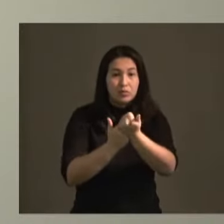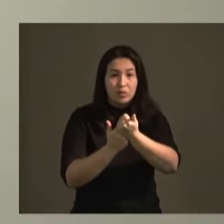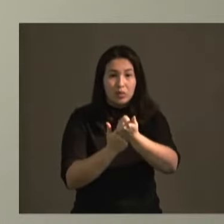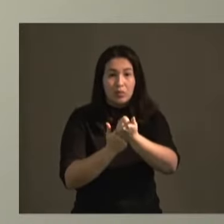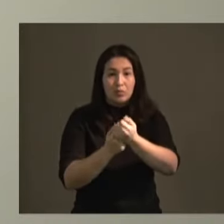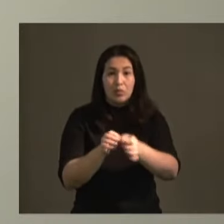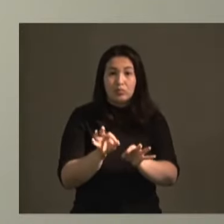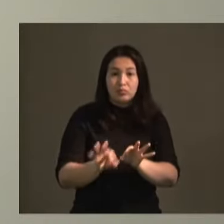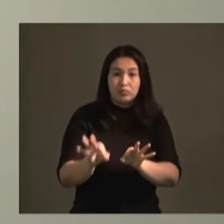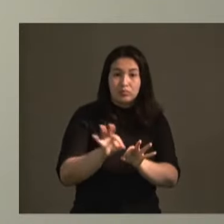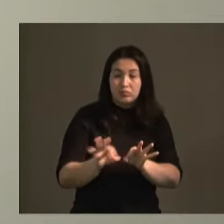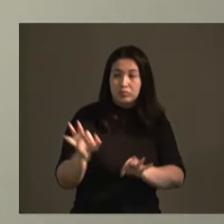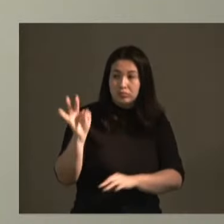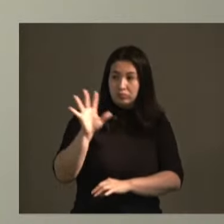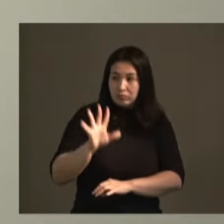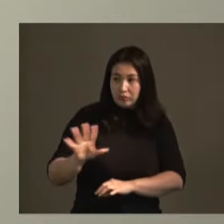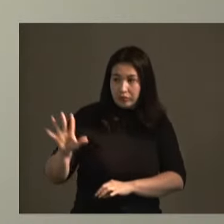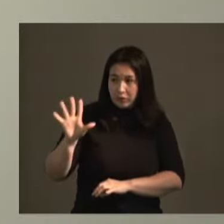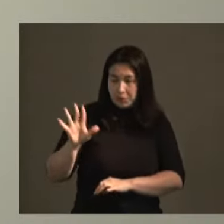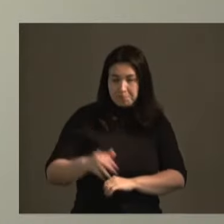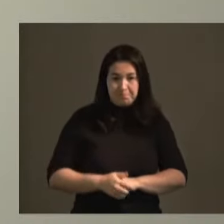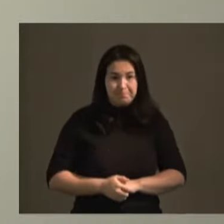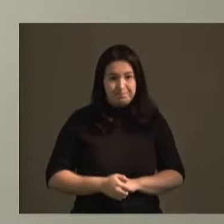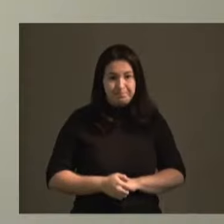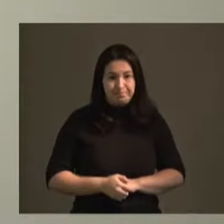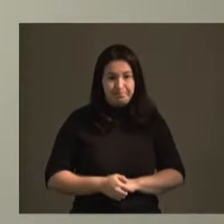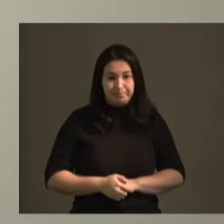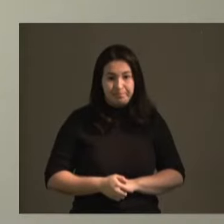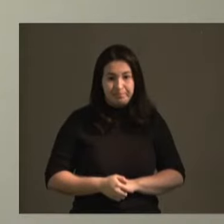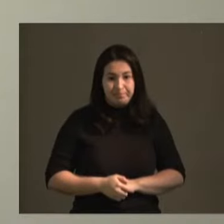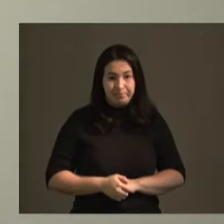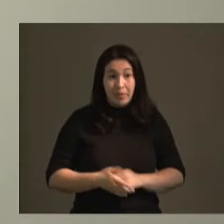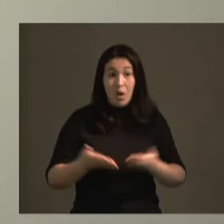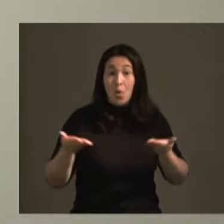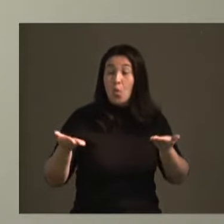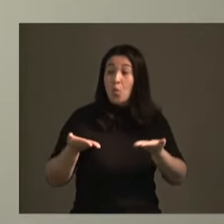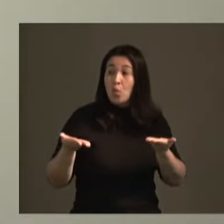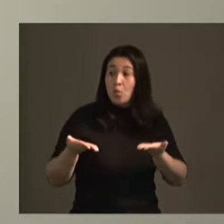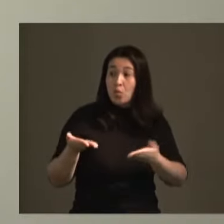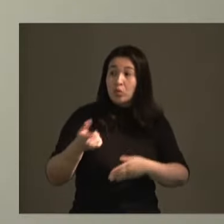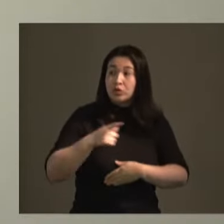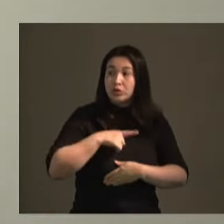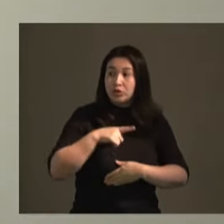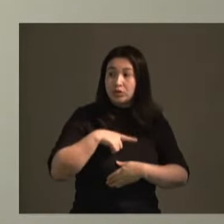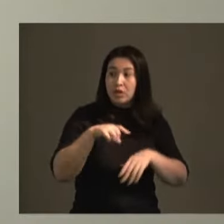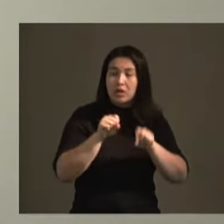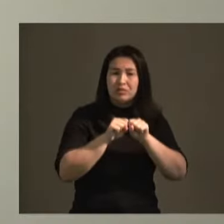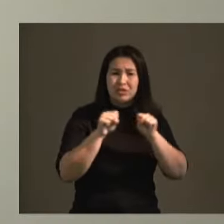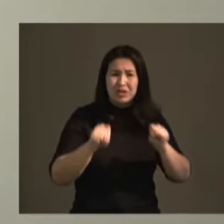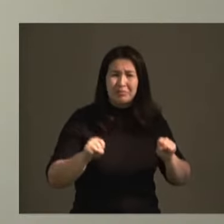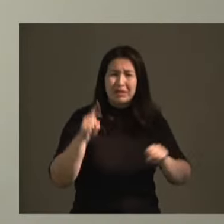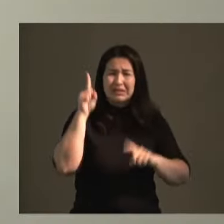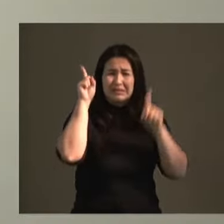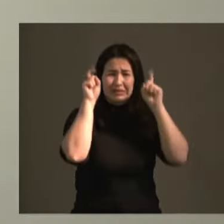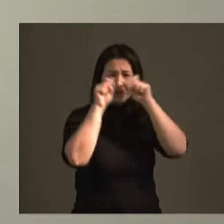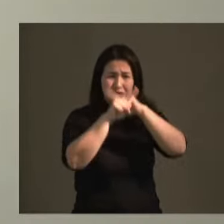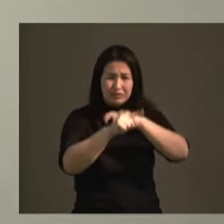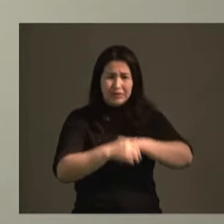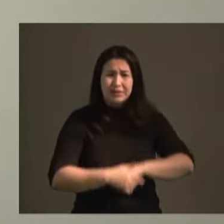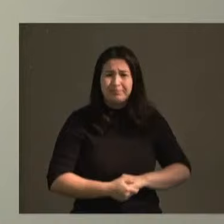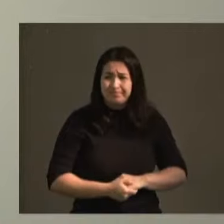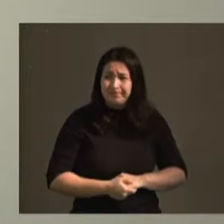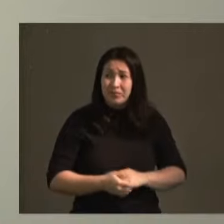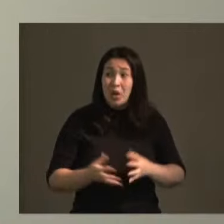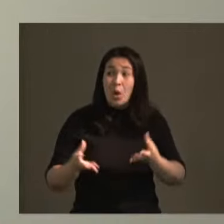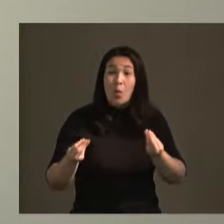os institutos federais, né, para as instituições que compõem a rede. Hoje, nós vivemos um sistema de precarização. Né, por